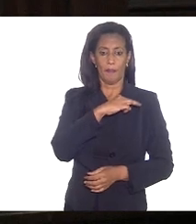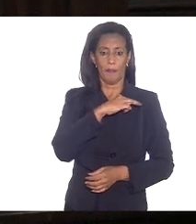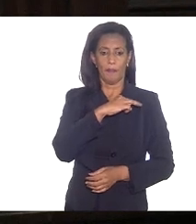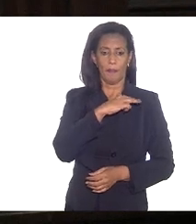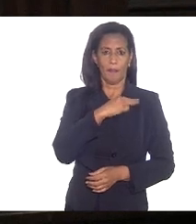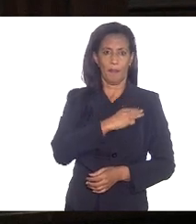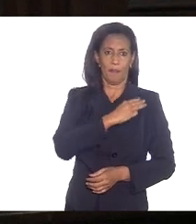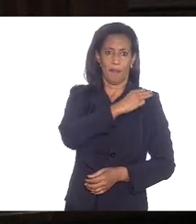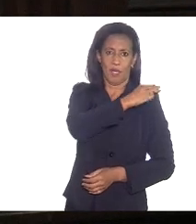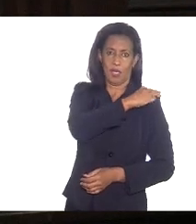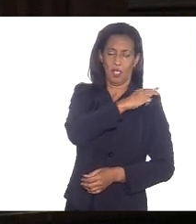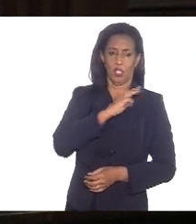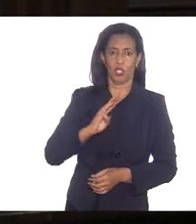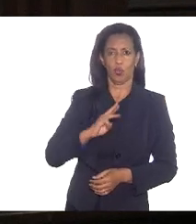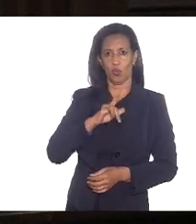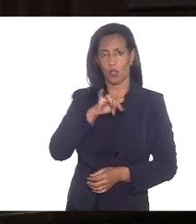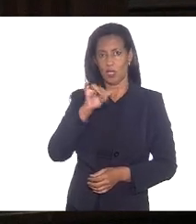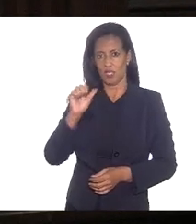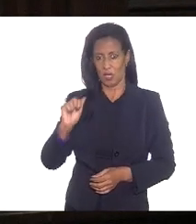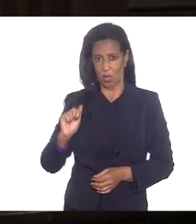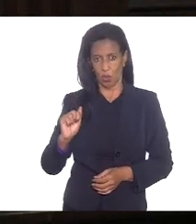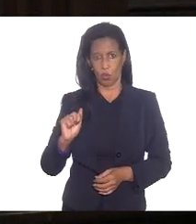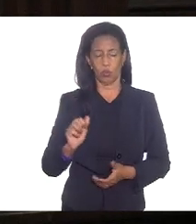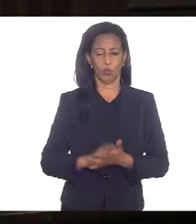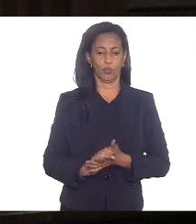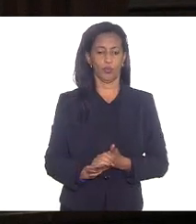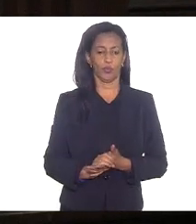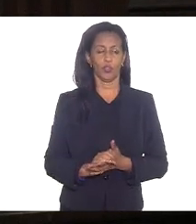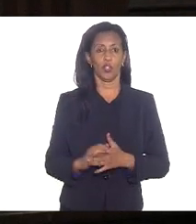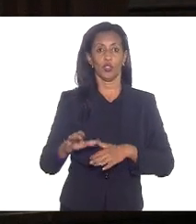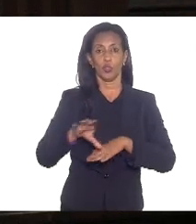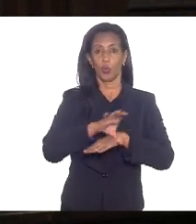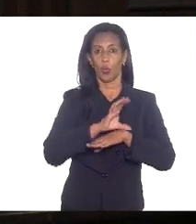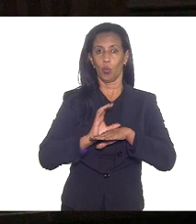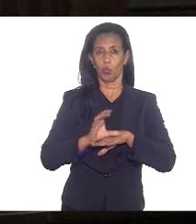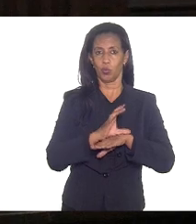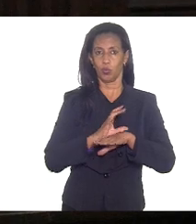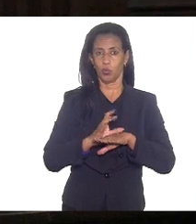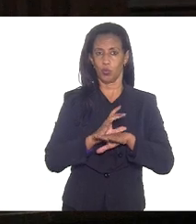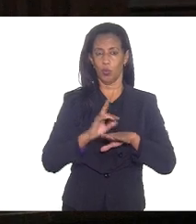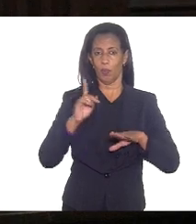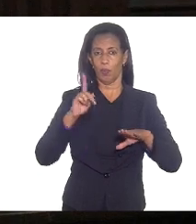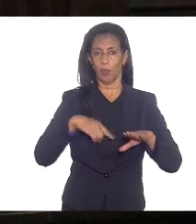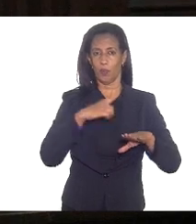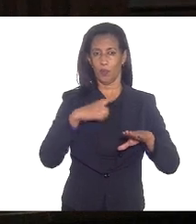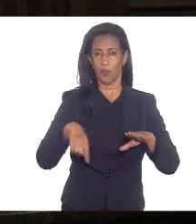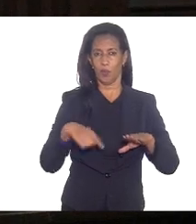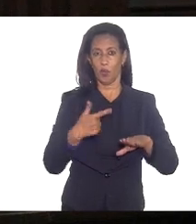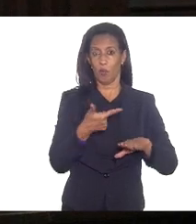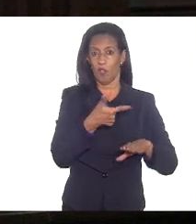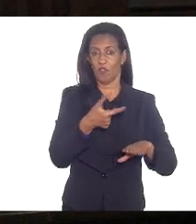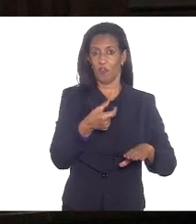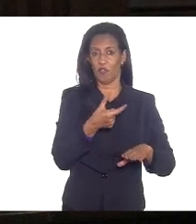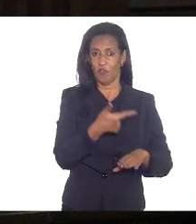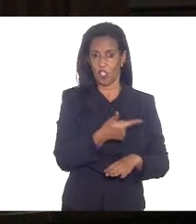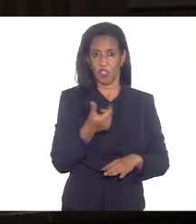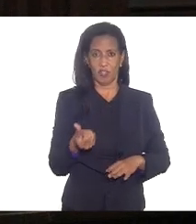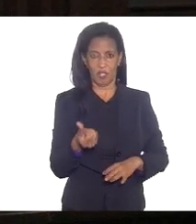Mello, na ação direta de inconstitucionalidade por omissão número